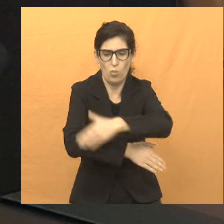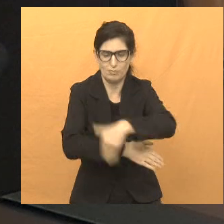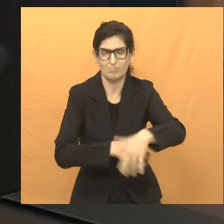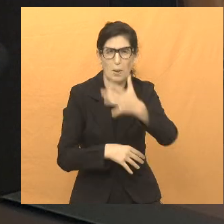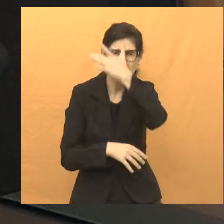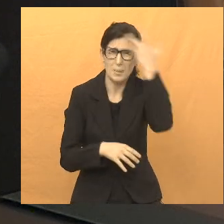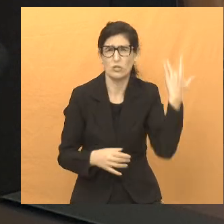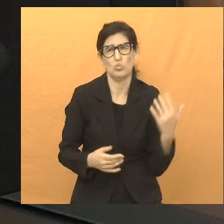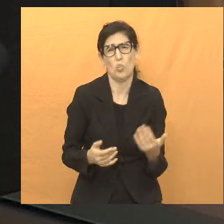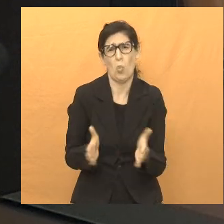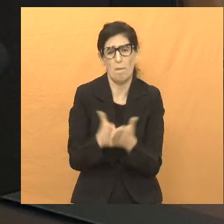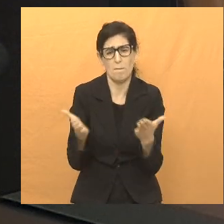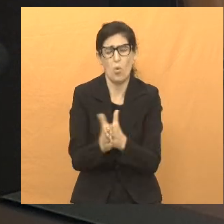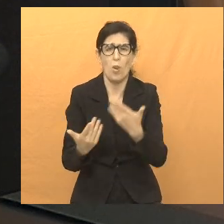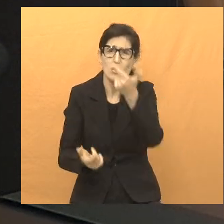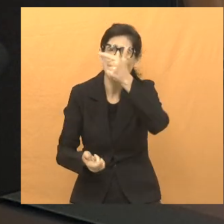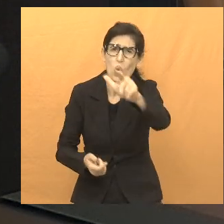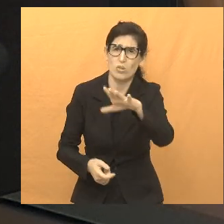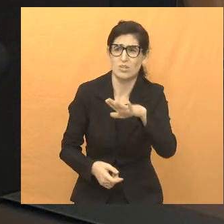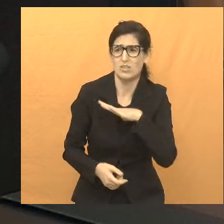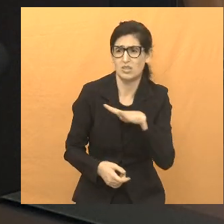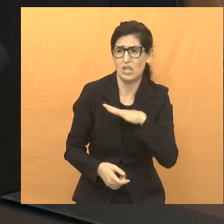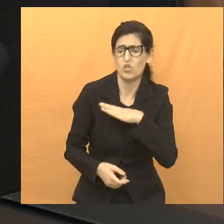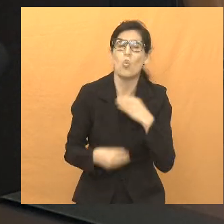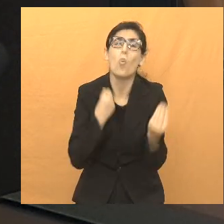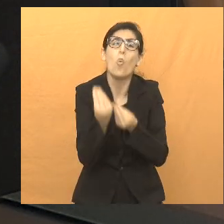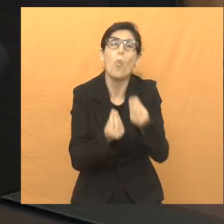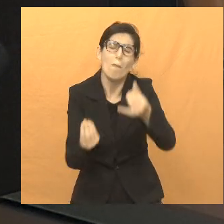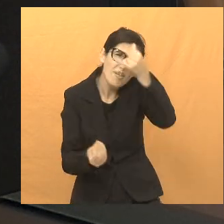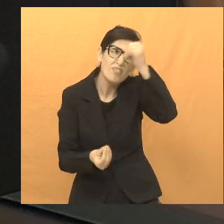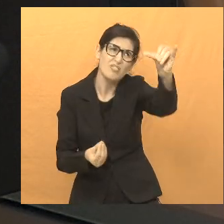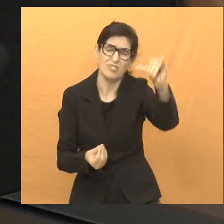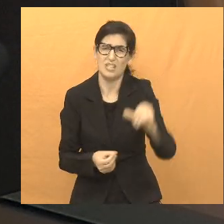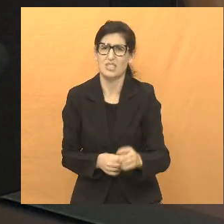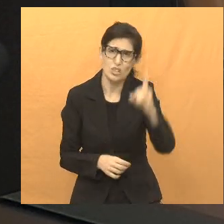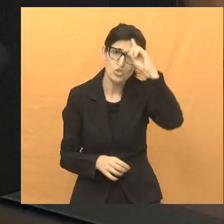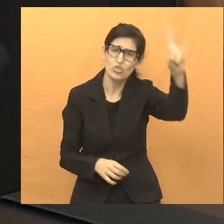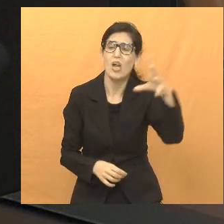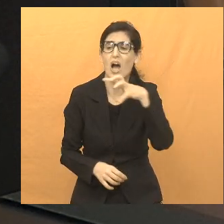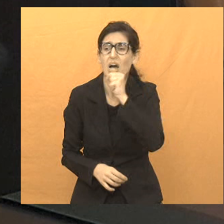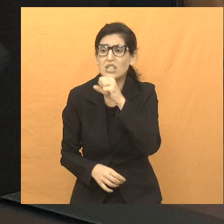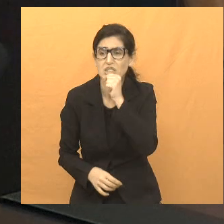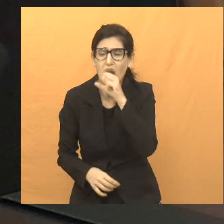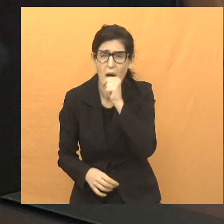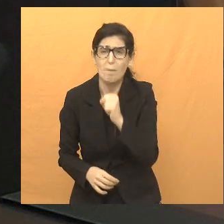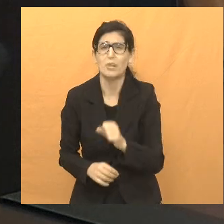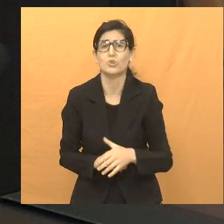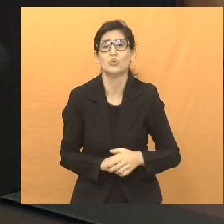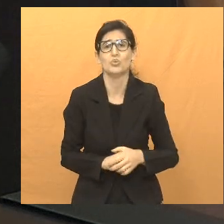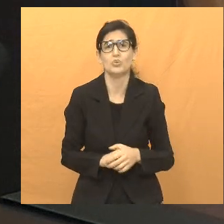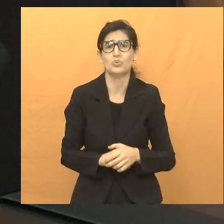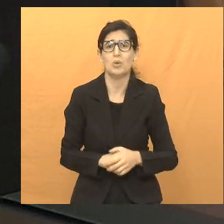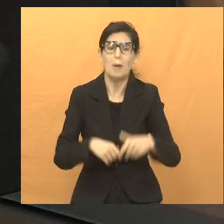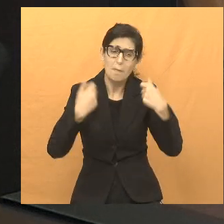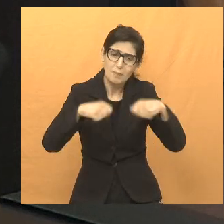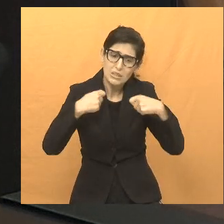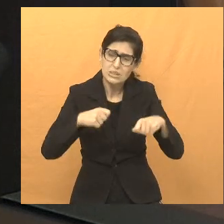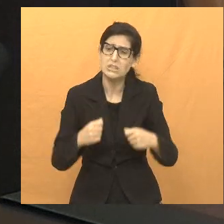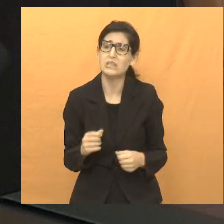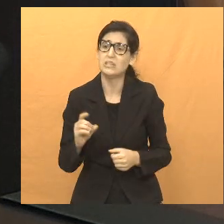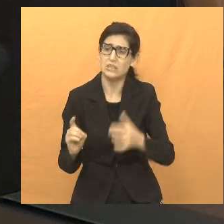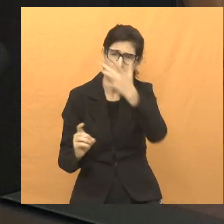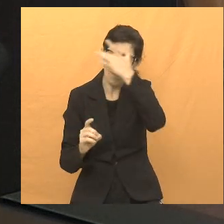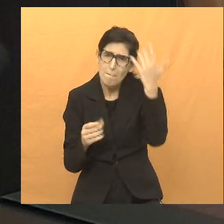Como é que faz para no dia de sábado alguém tem que chegar lá e dizer na rua, ali perto da Conde